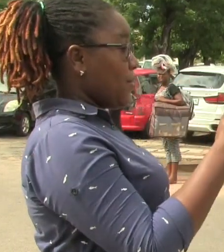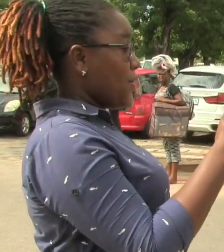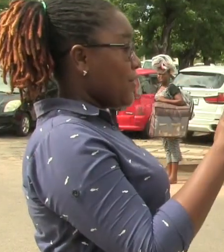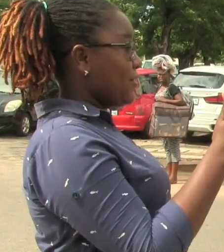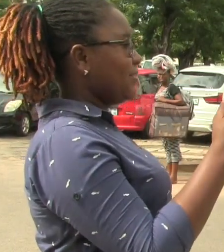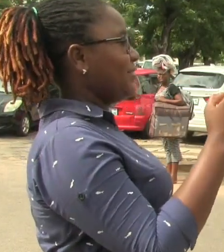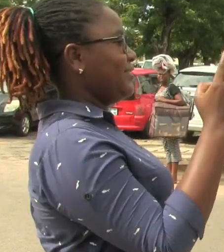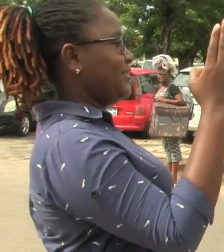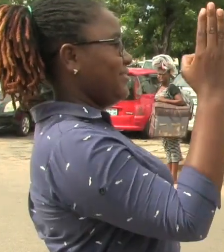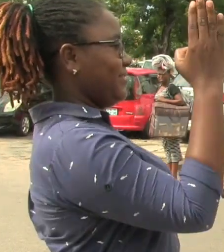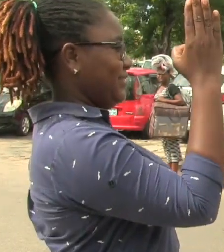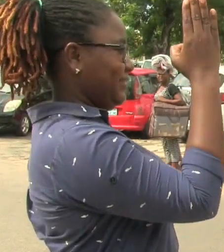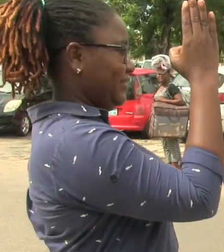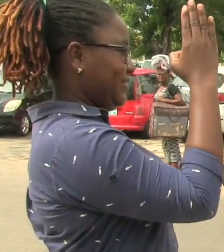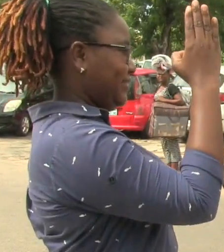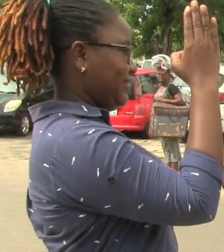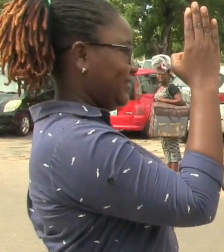Boa tarde!